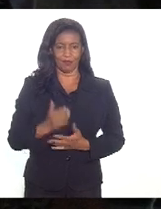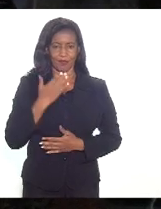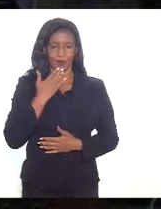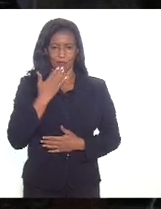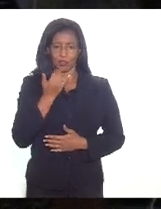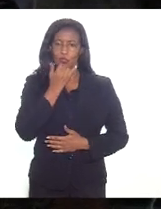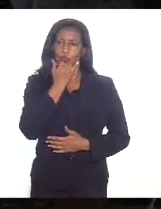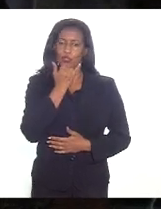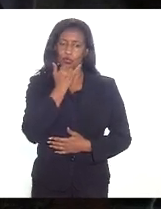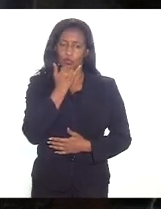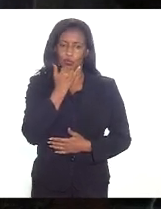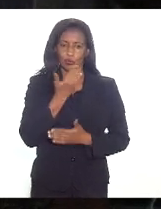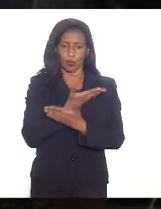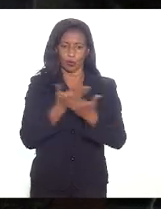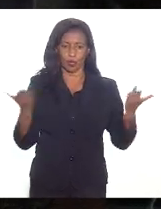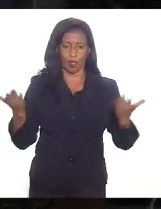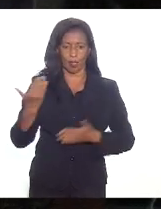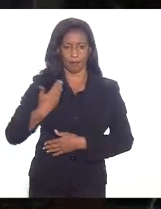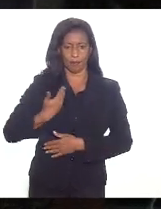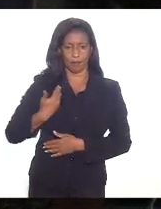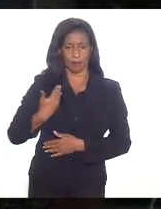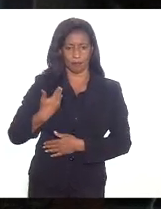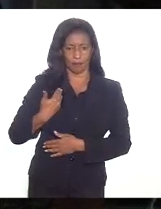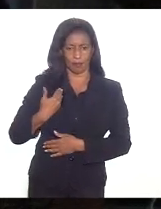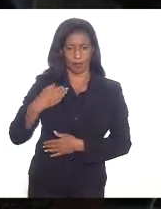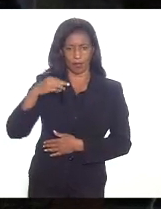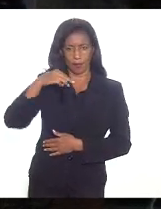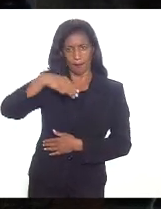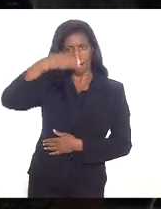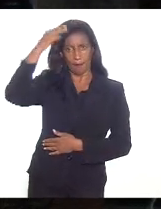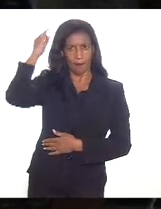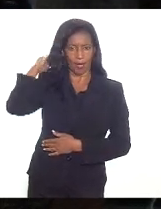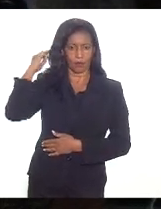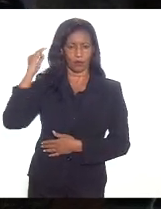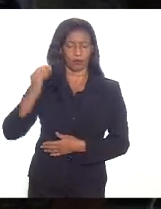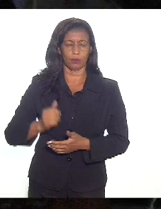aqui desculpa ao meu amigo Márcio Pacheco.